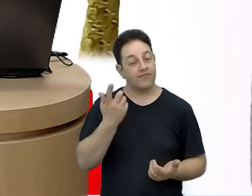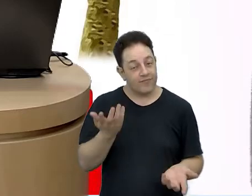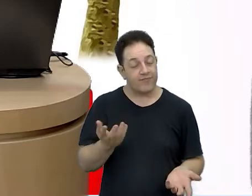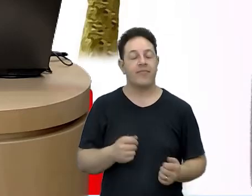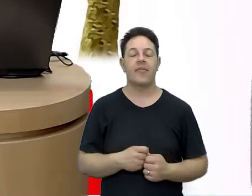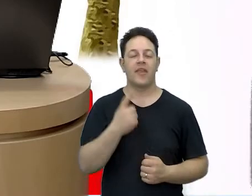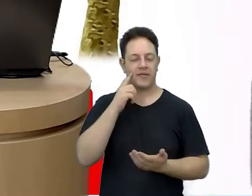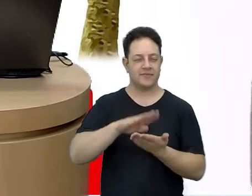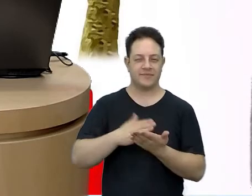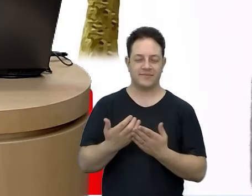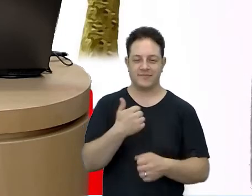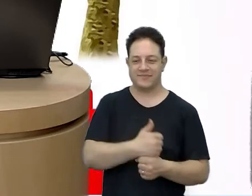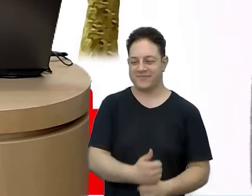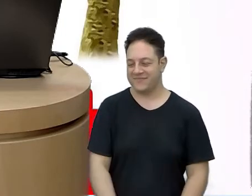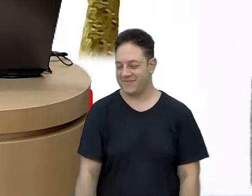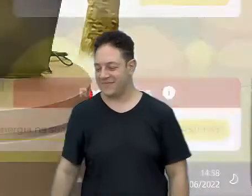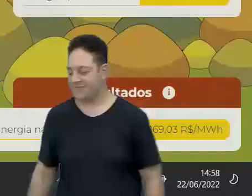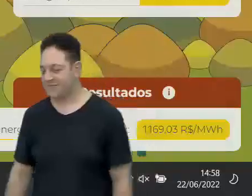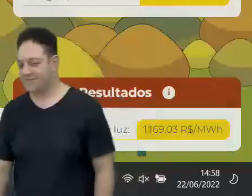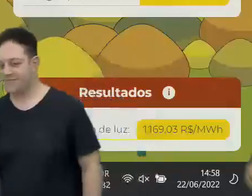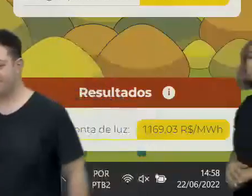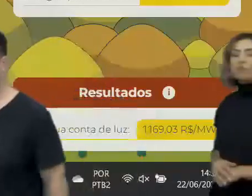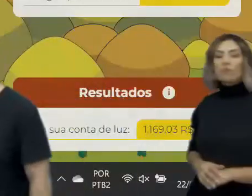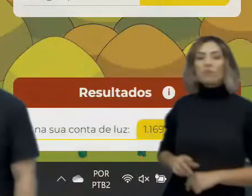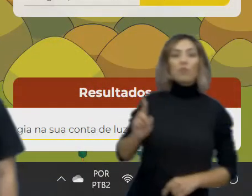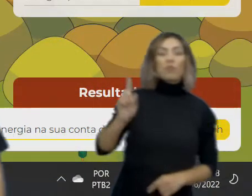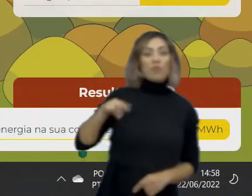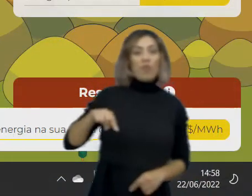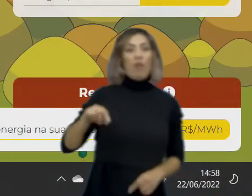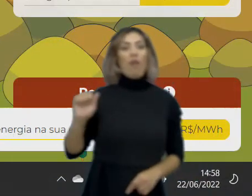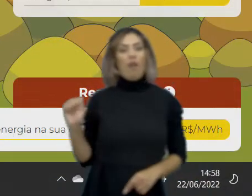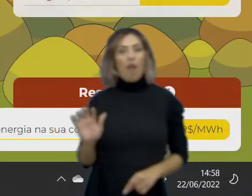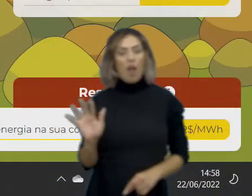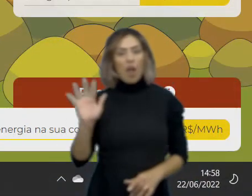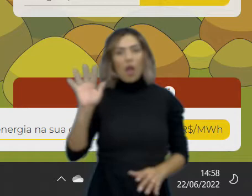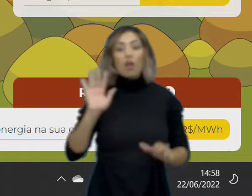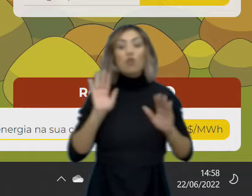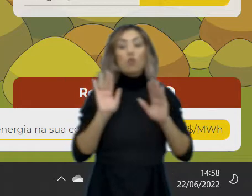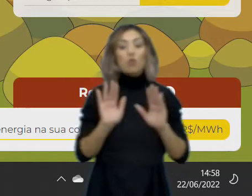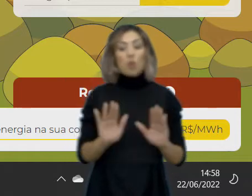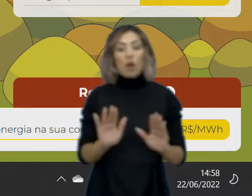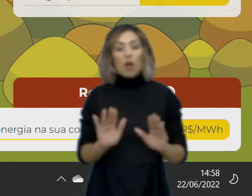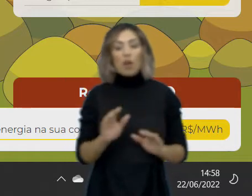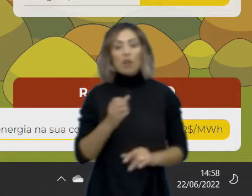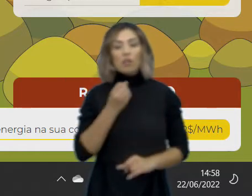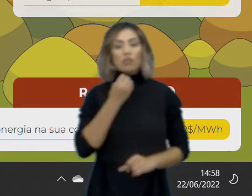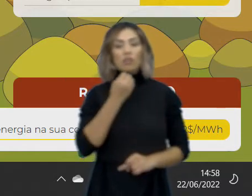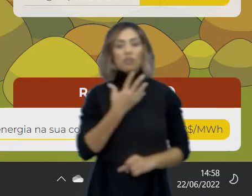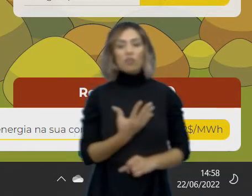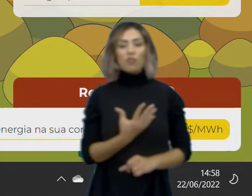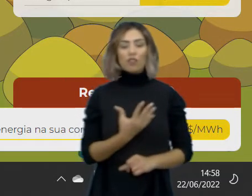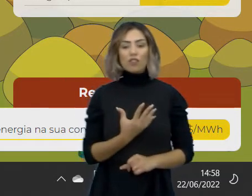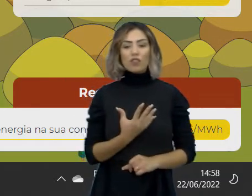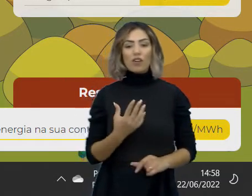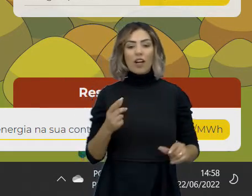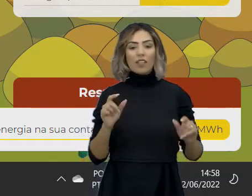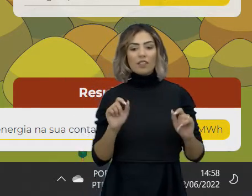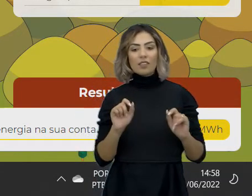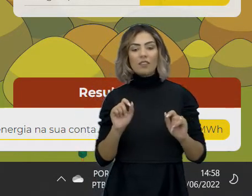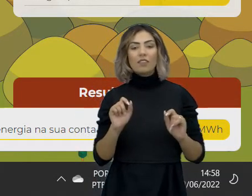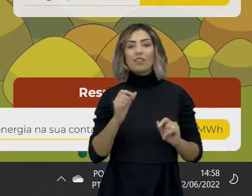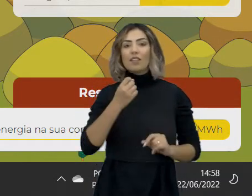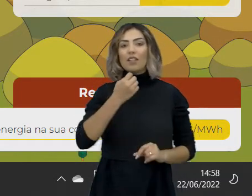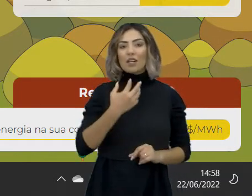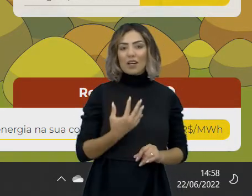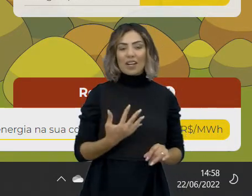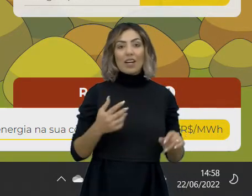nisso. Dá porque é muito caro. Mas é bastante bom se a nação, né, se o país não